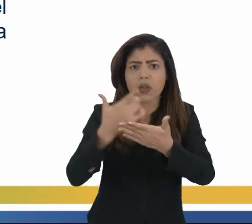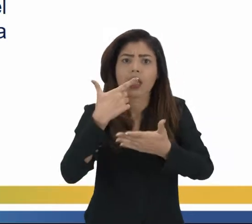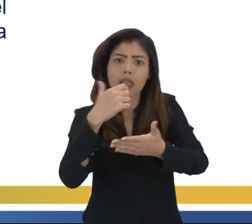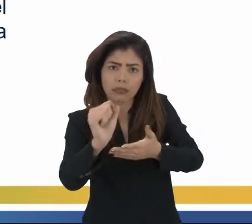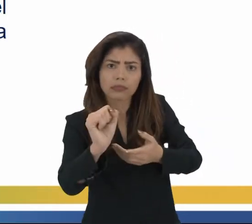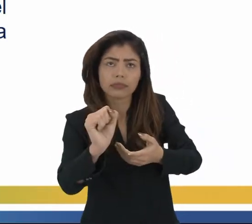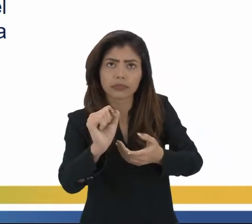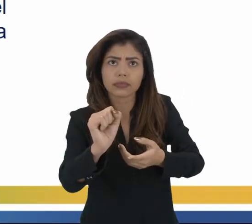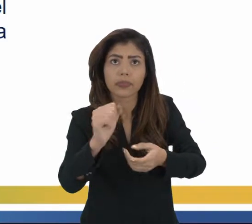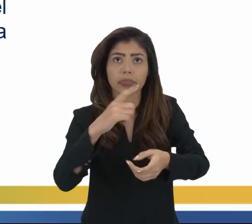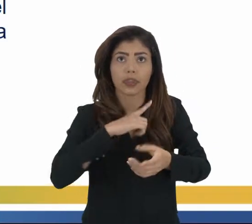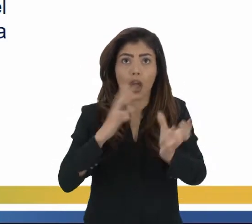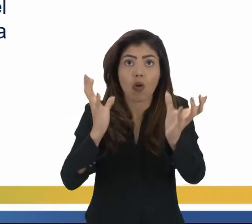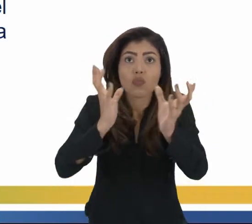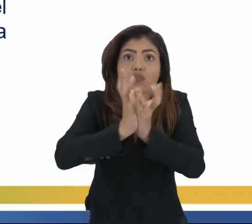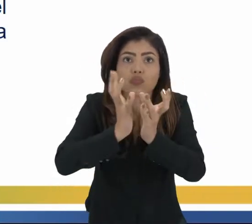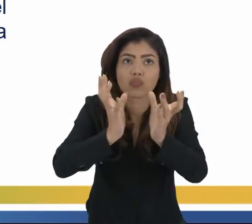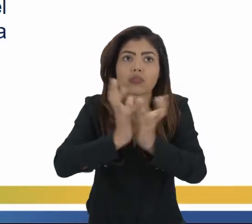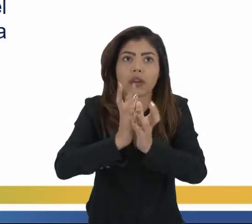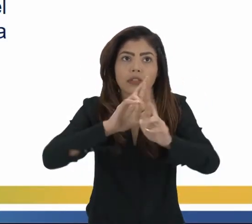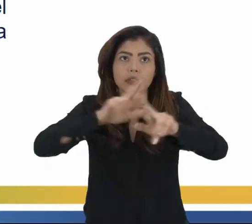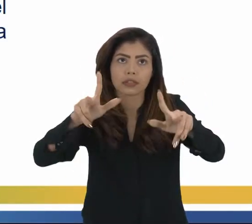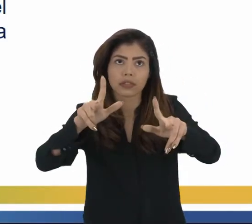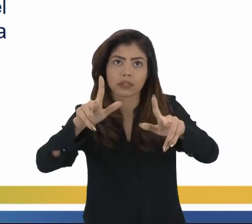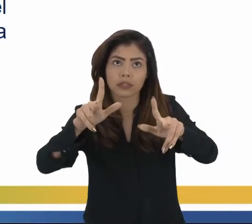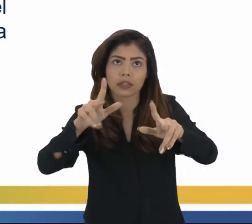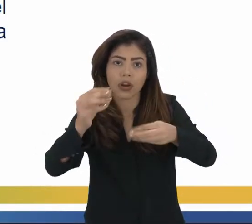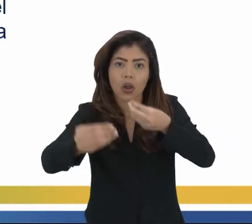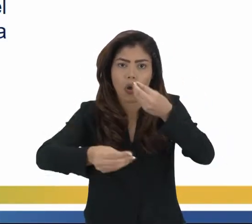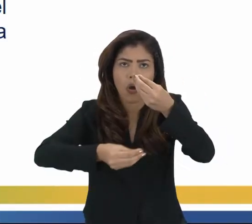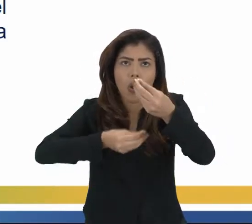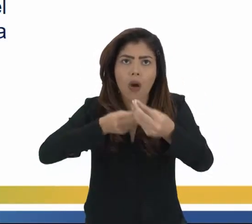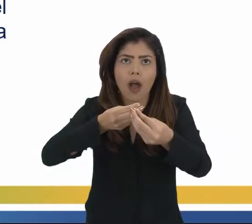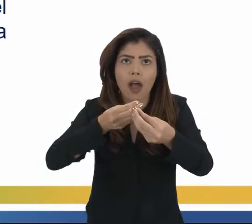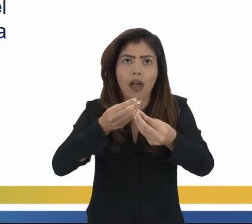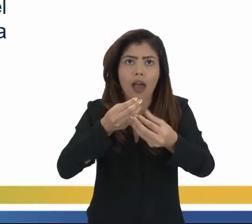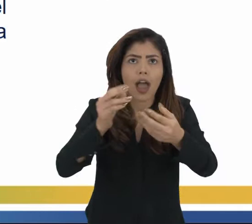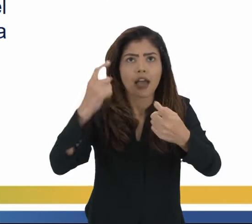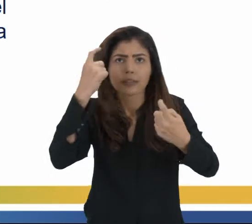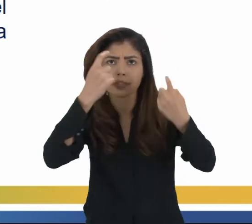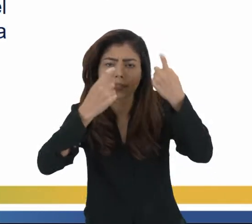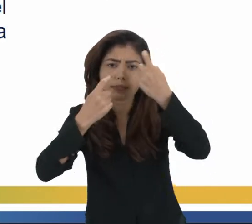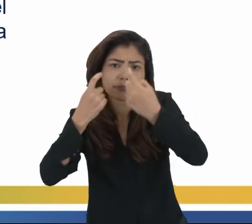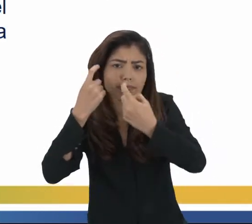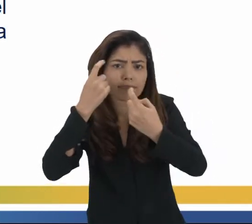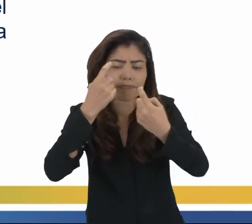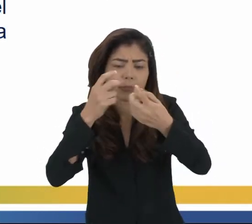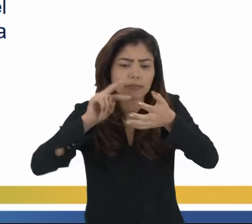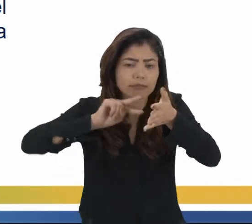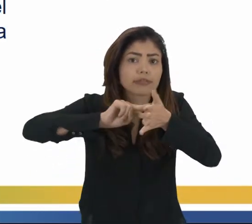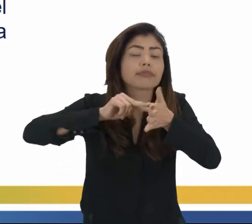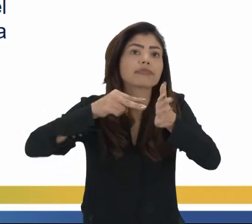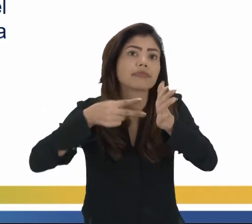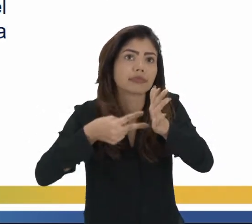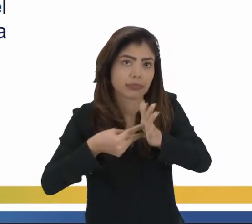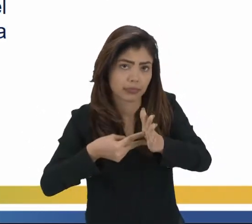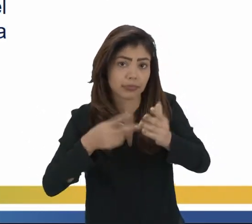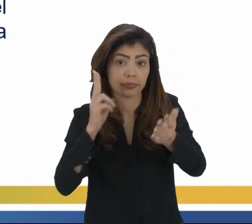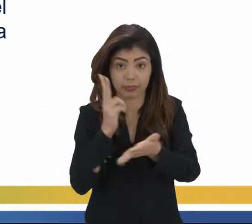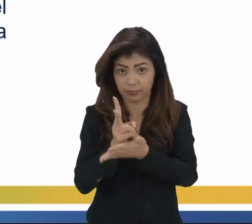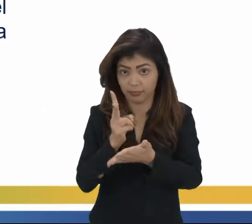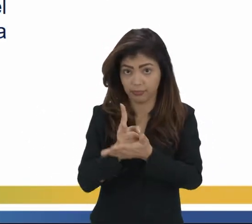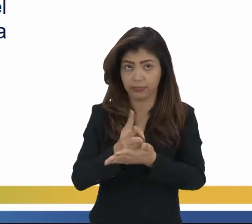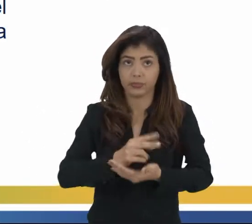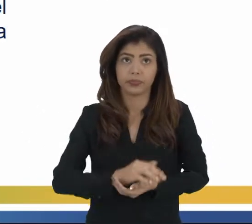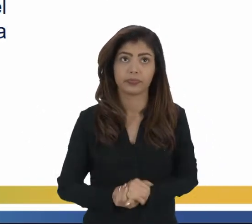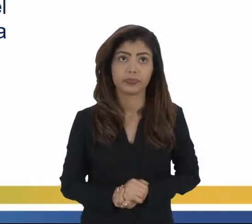lingüística es el conjunto de diferentes formas alternativas para expresar un mismo